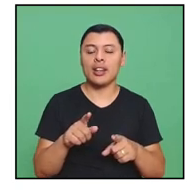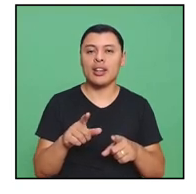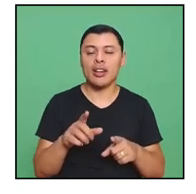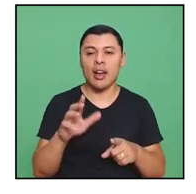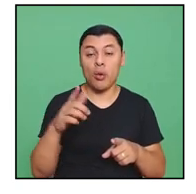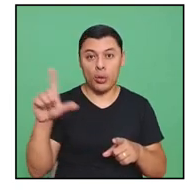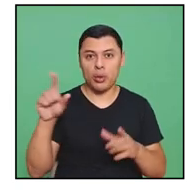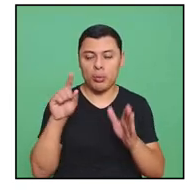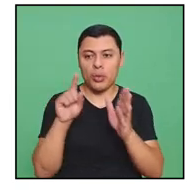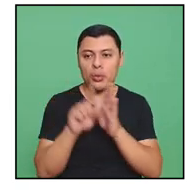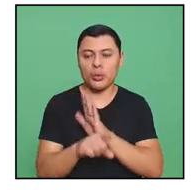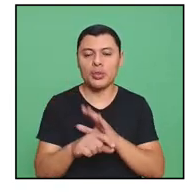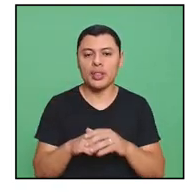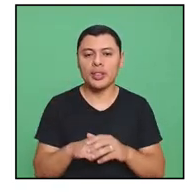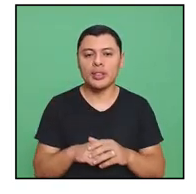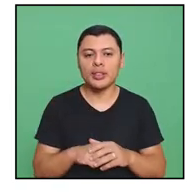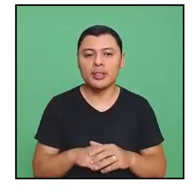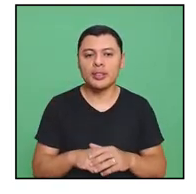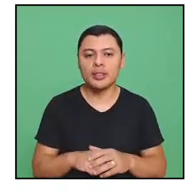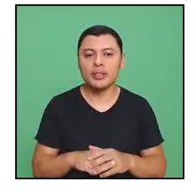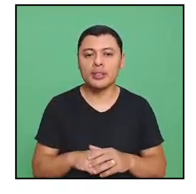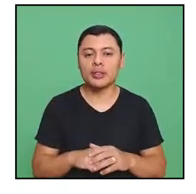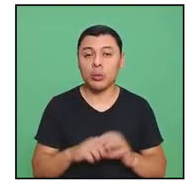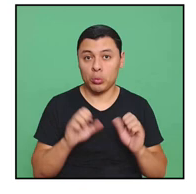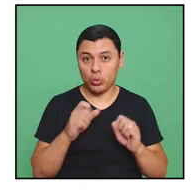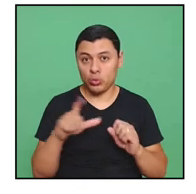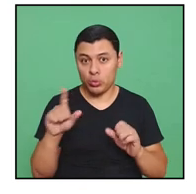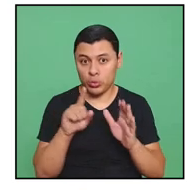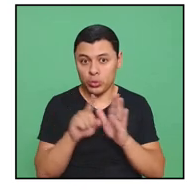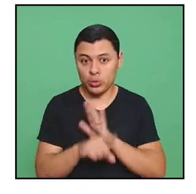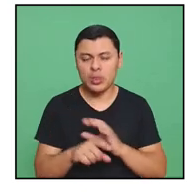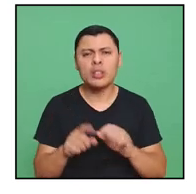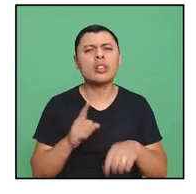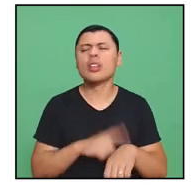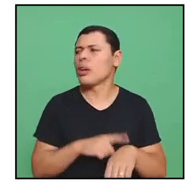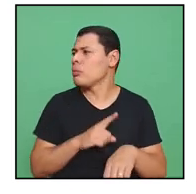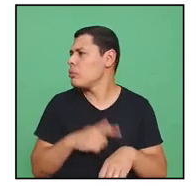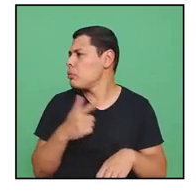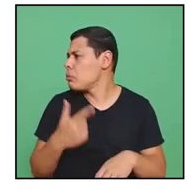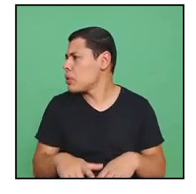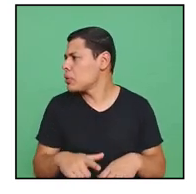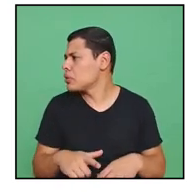É, tem duas aqui. Pode ser. A gente tem A gente quanto tem tempo uma mais? pergunta. Eu acho que são